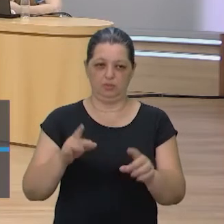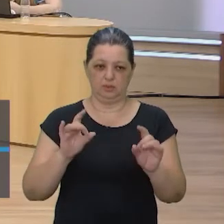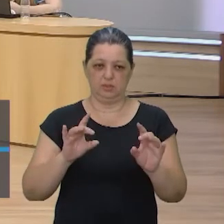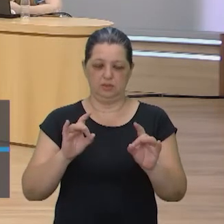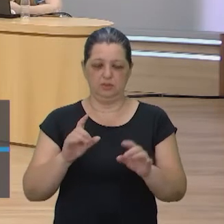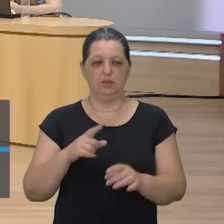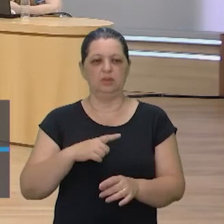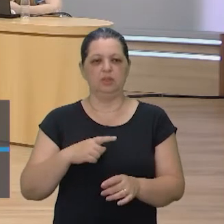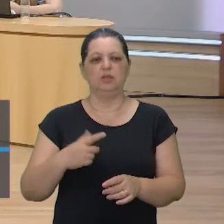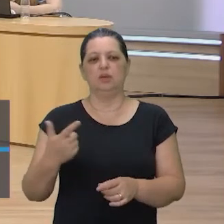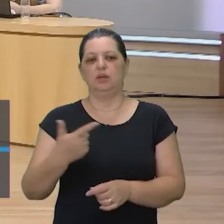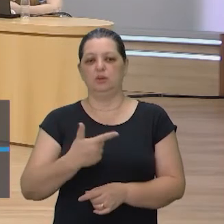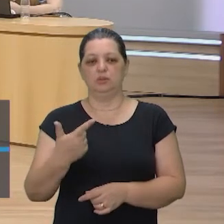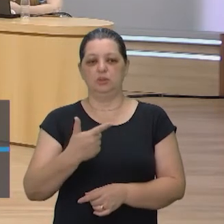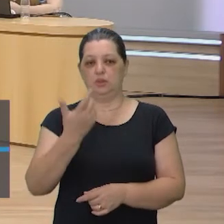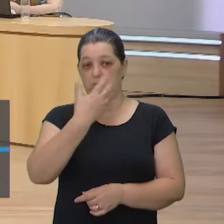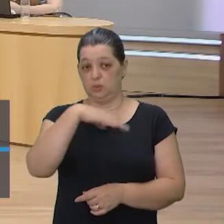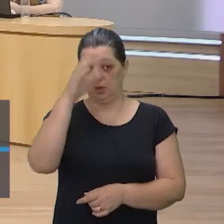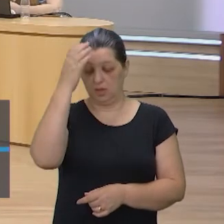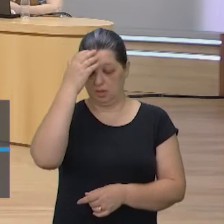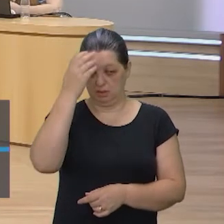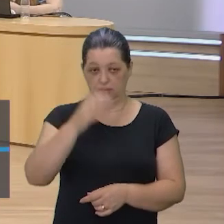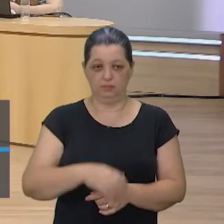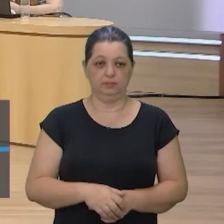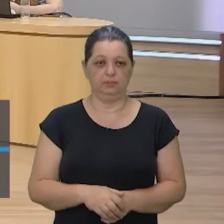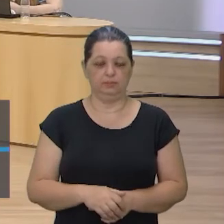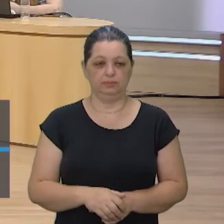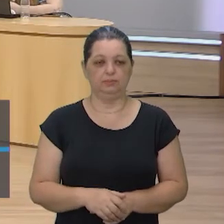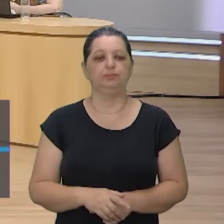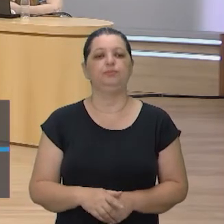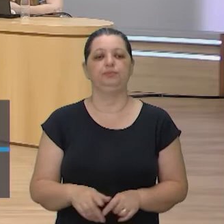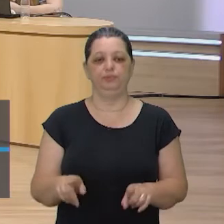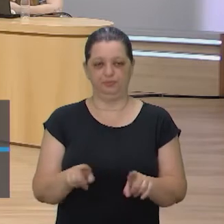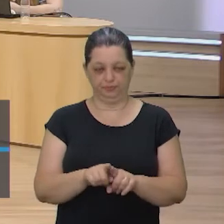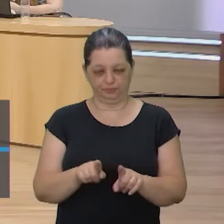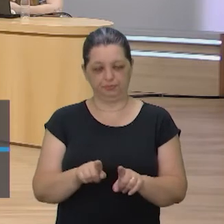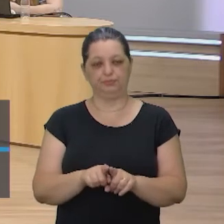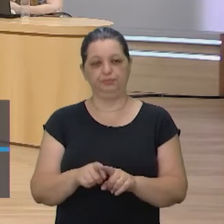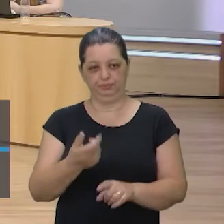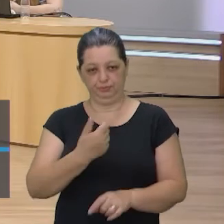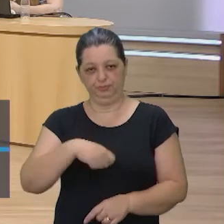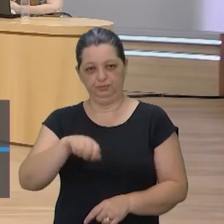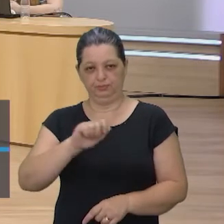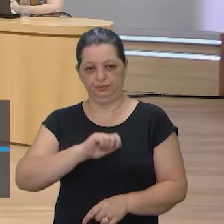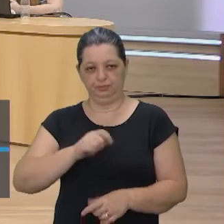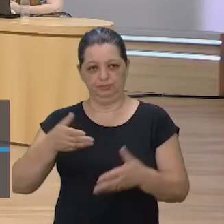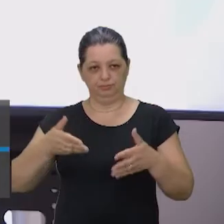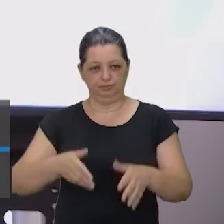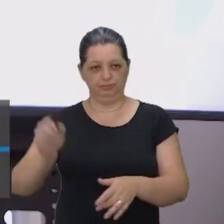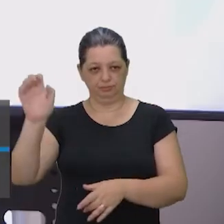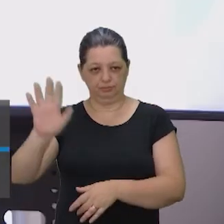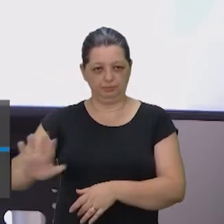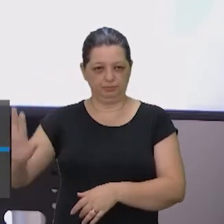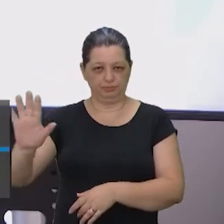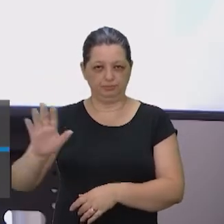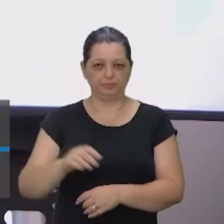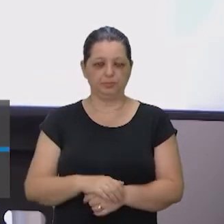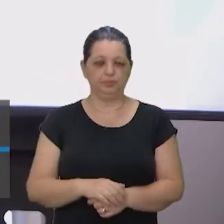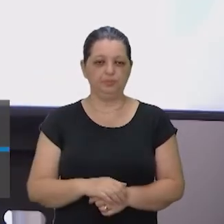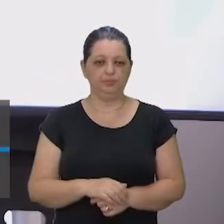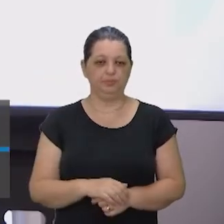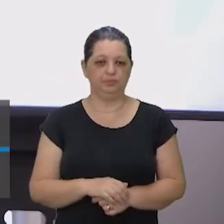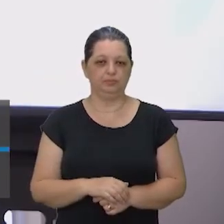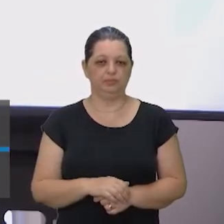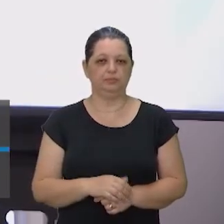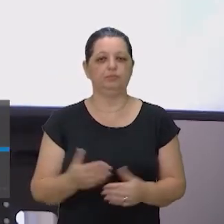os vice-reis, que também eram espanhóis nascidos na Europa. Vamos trocar o LED agora. Vamos aqui fazer a citação